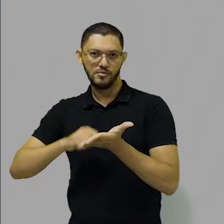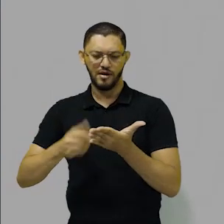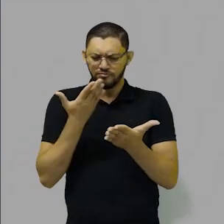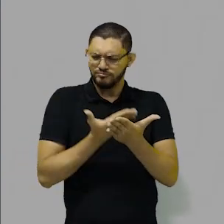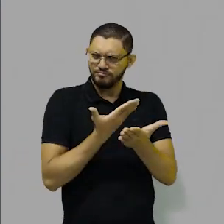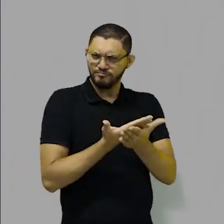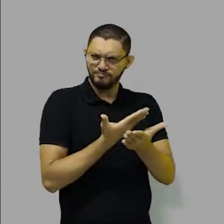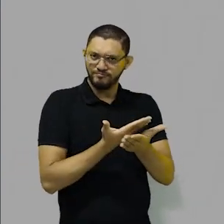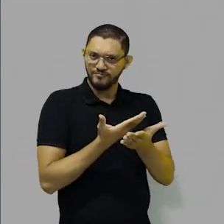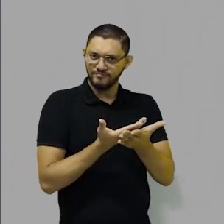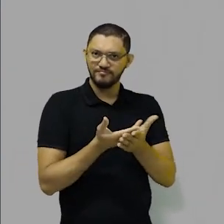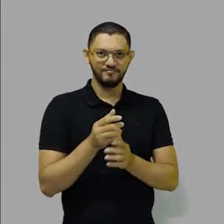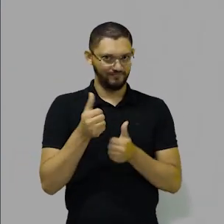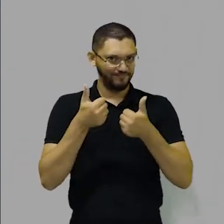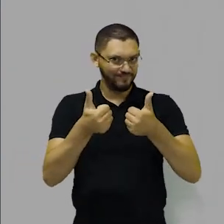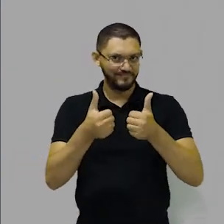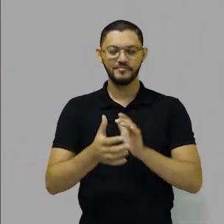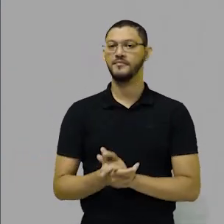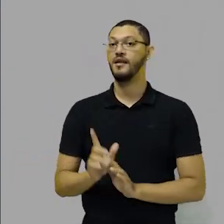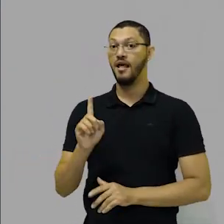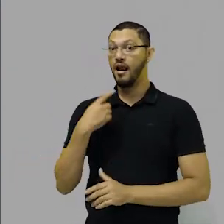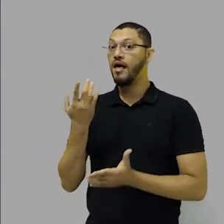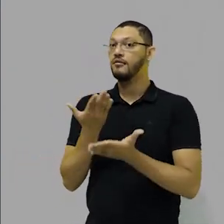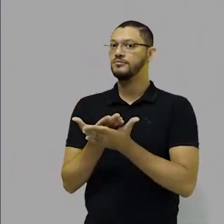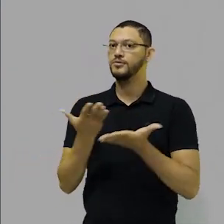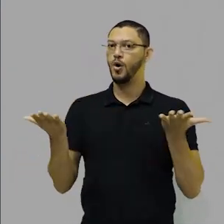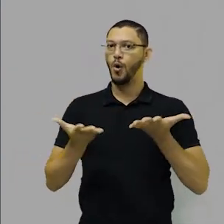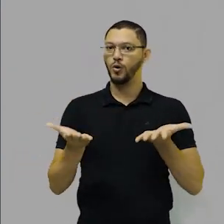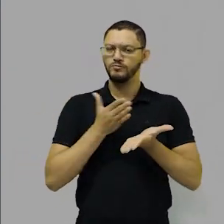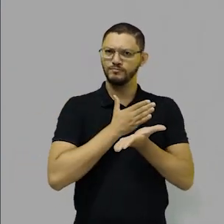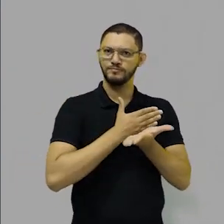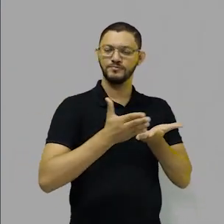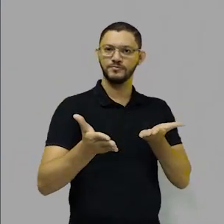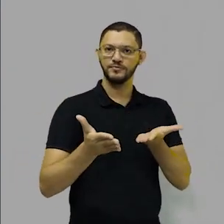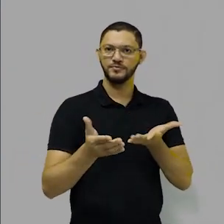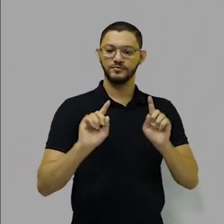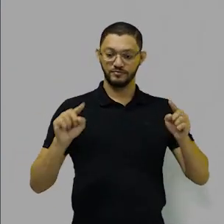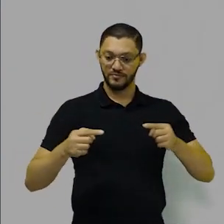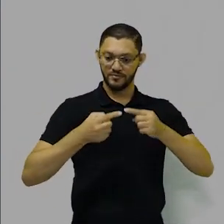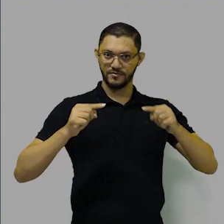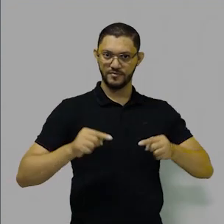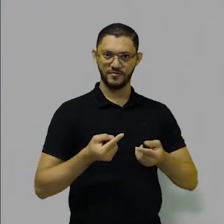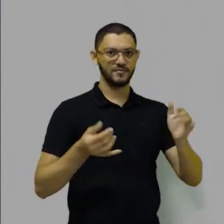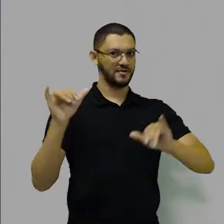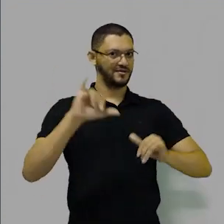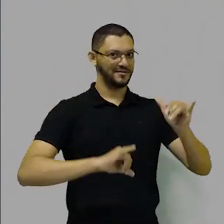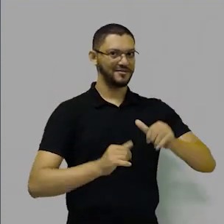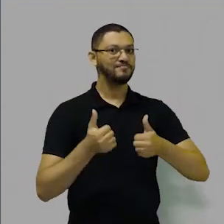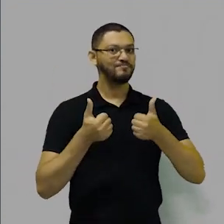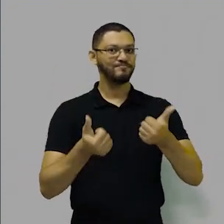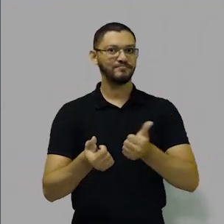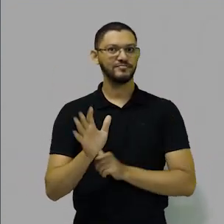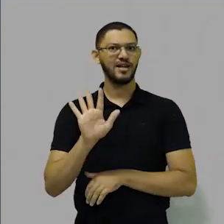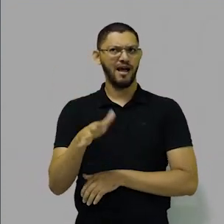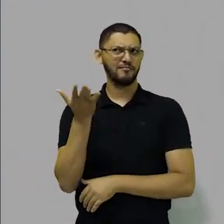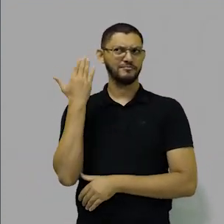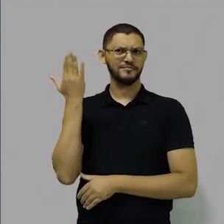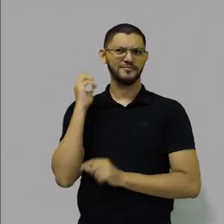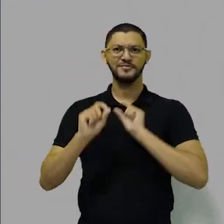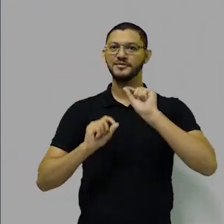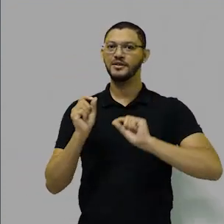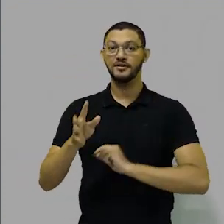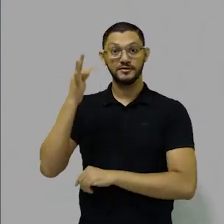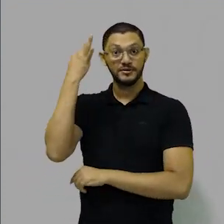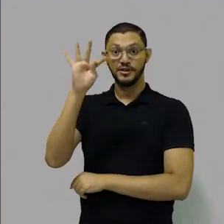Preste atenção. Na nossa aula, nós vamos iniciar as ligações químicas. Já falamos anteriormente sobre